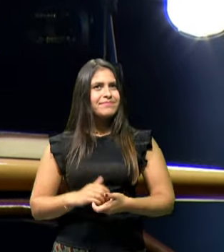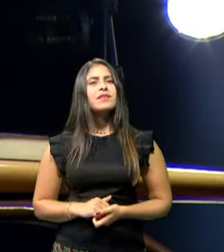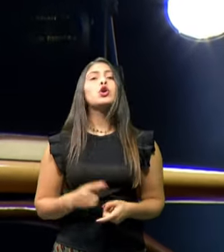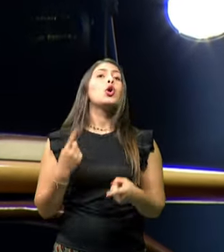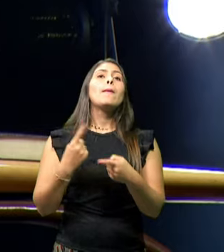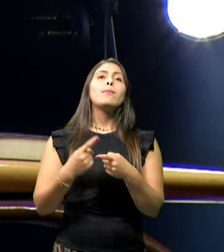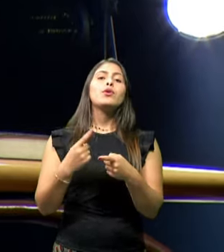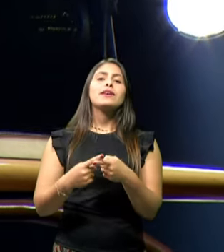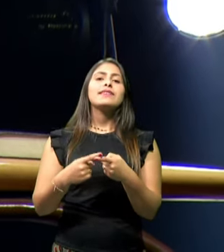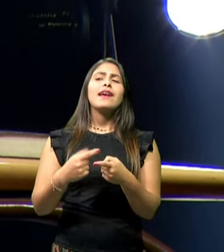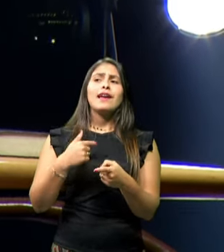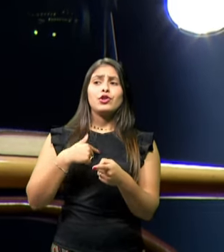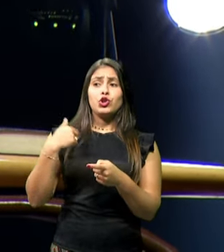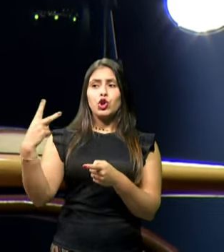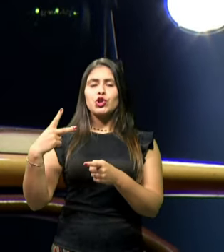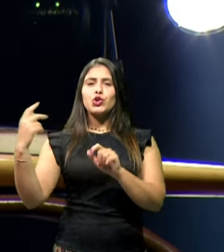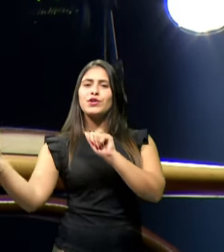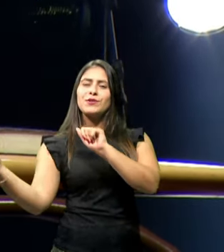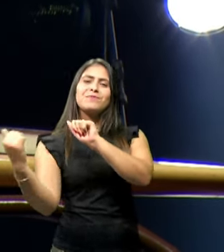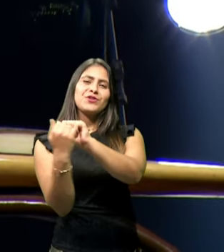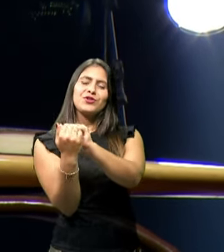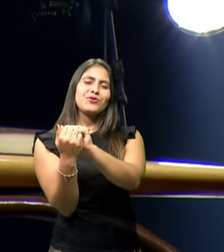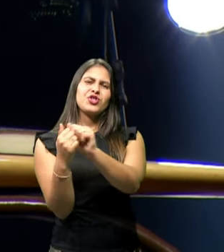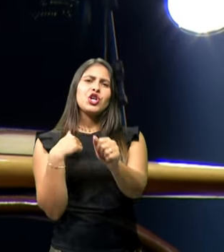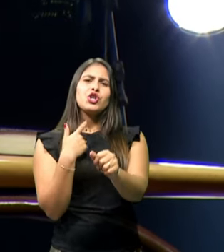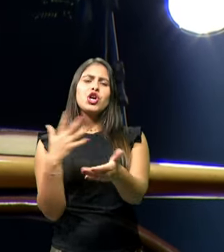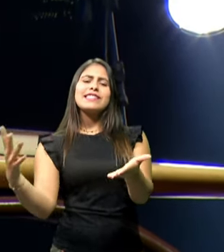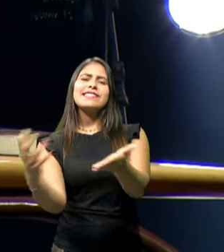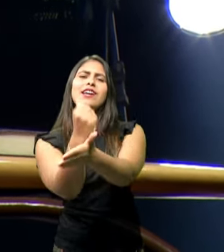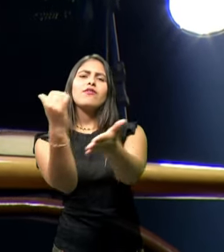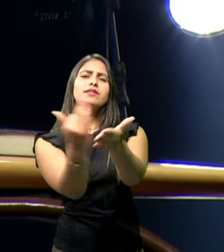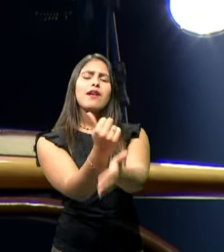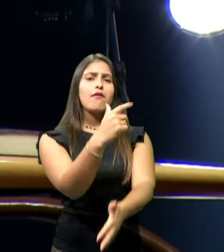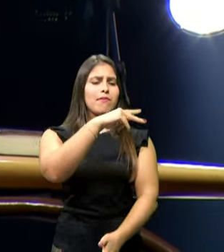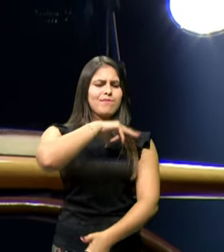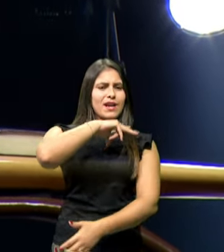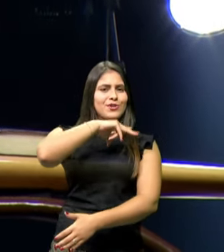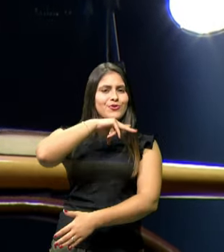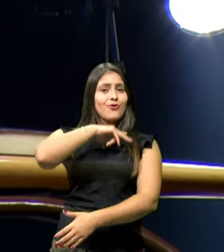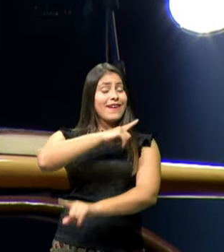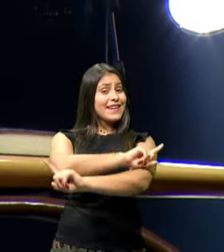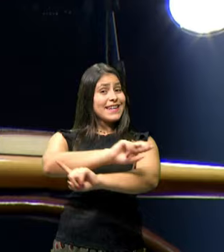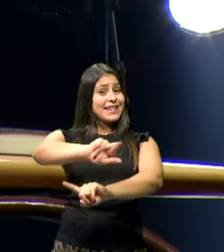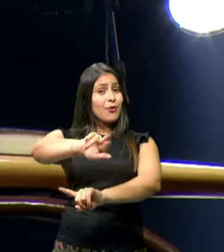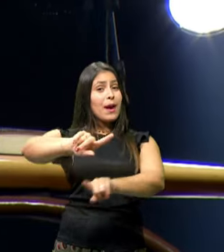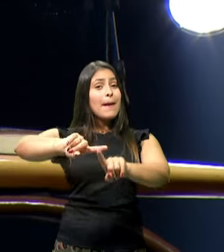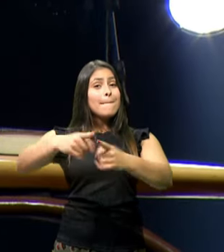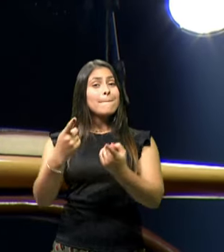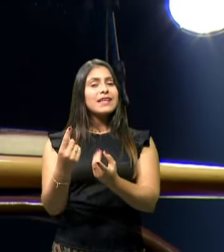navego na mesma água que ele navega. Nós não ganhamos pessoas para nós, nós ganhamos pessoas para Jesus.